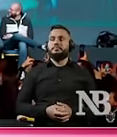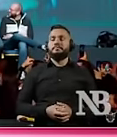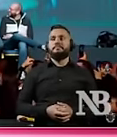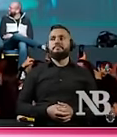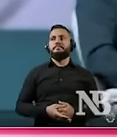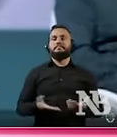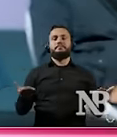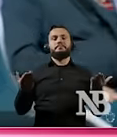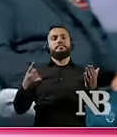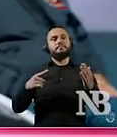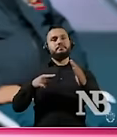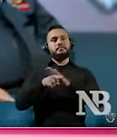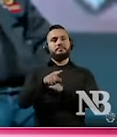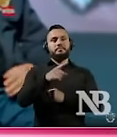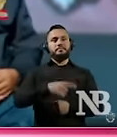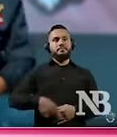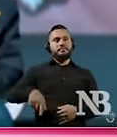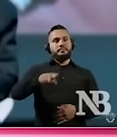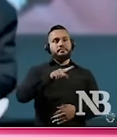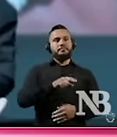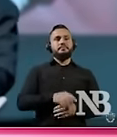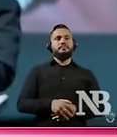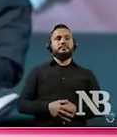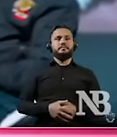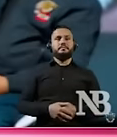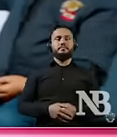Agora eu quero perguntar algo para vocês, segurem.